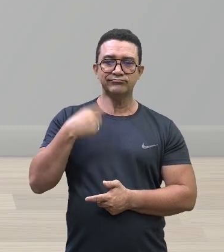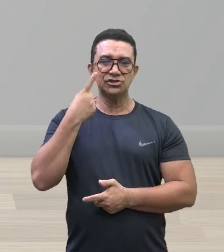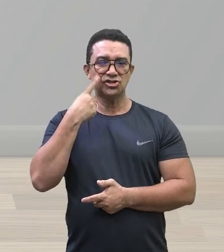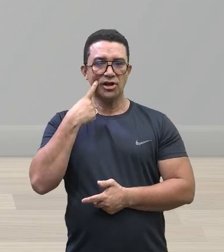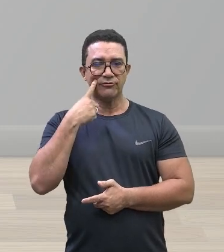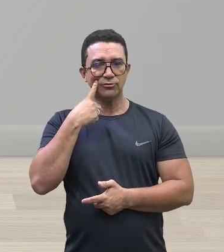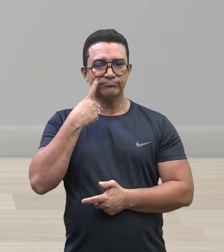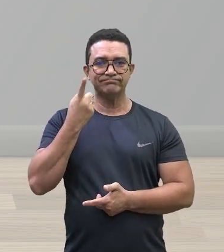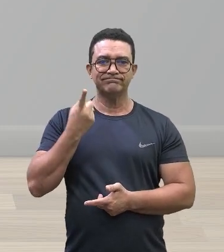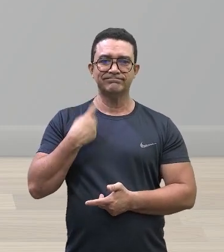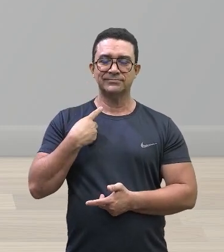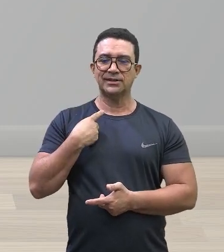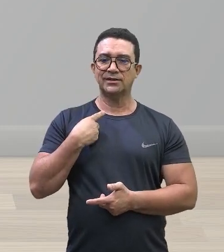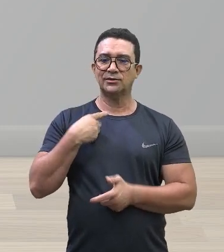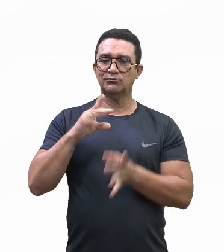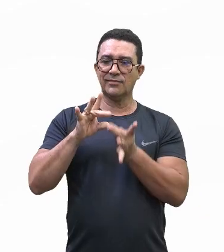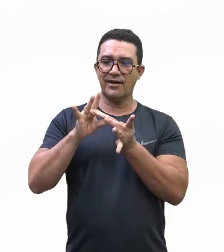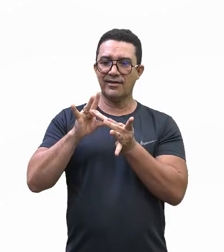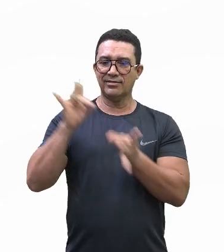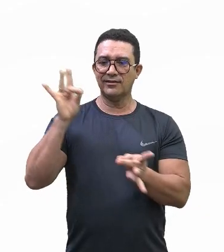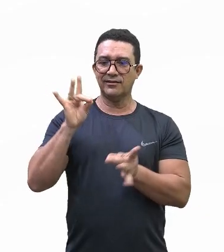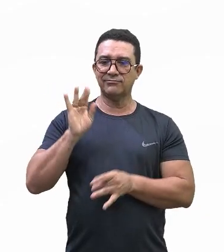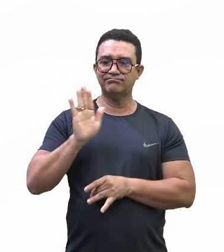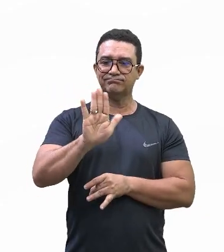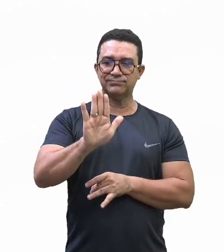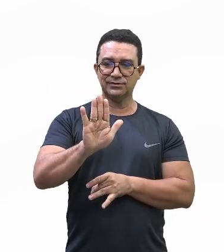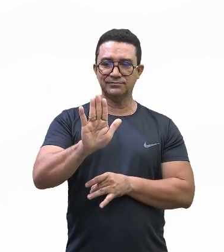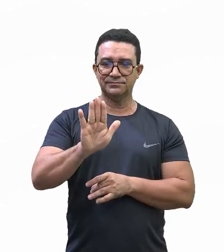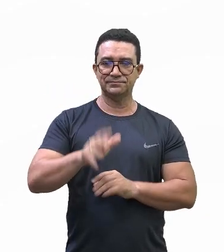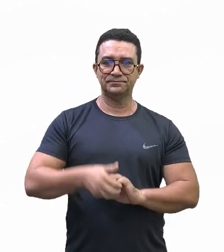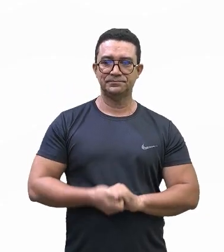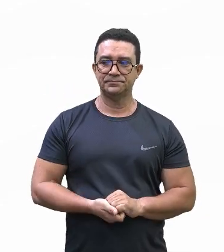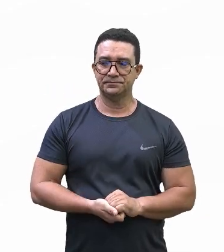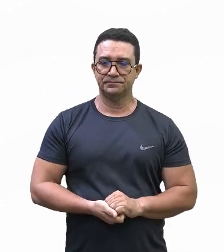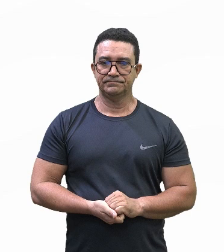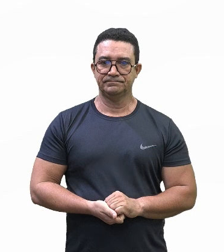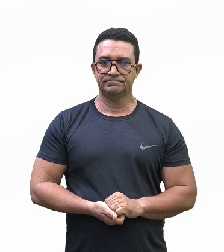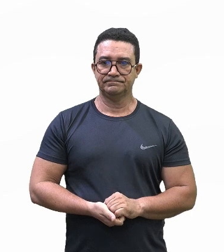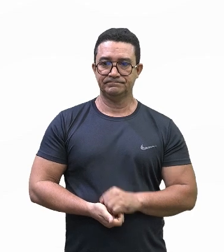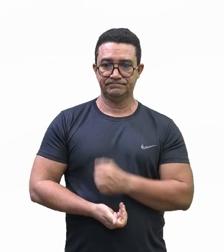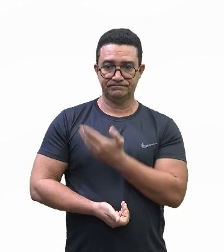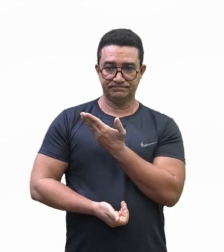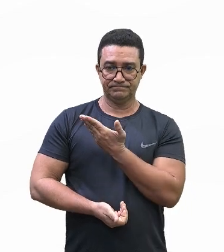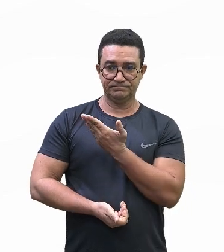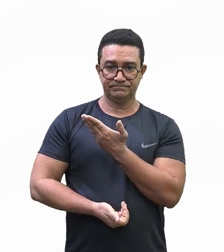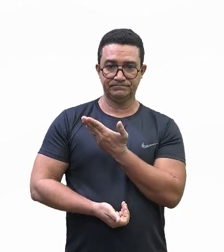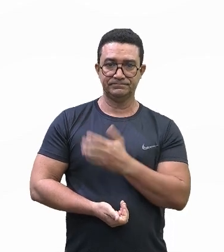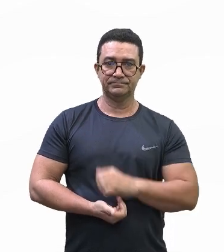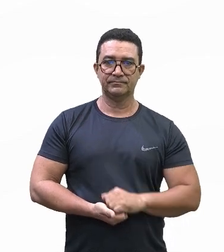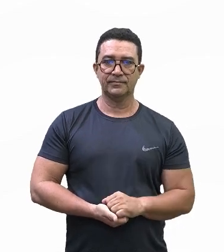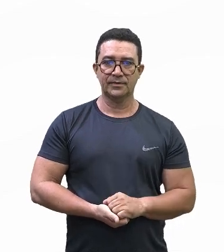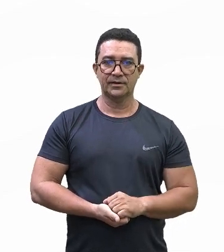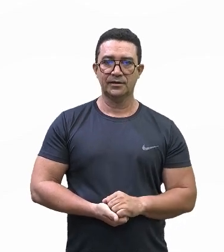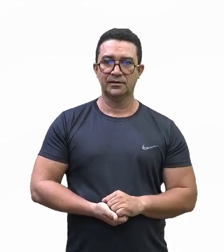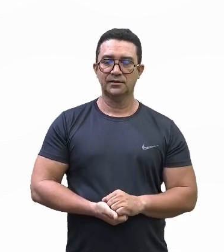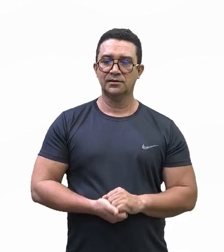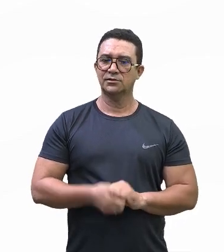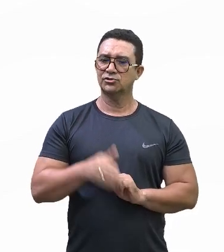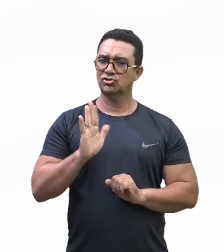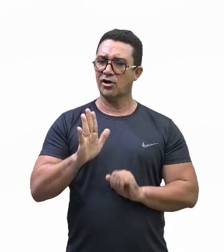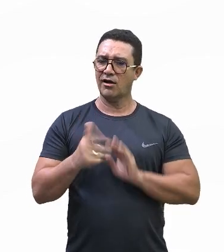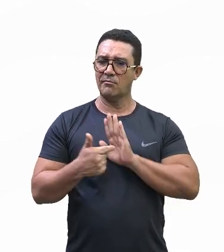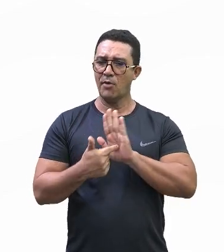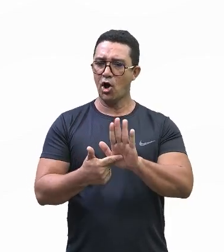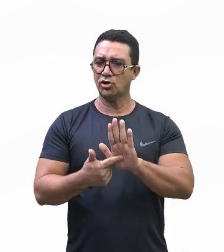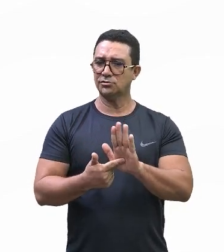ter visto, uma etiqueta parecida com essa que eu vou mostrar para vocês agora, E essa etiqueta, ela já vem,